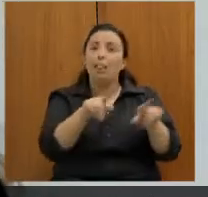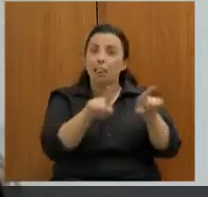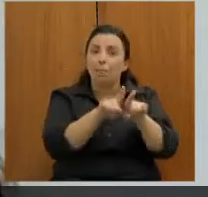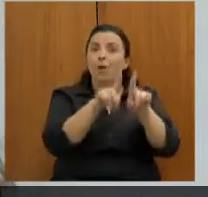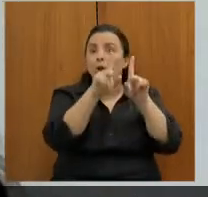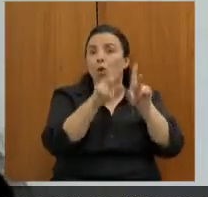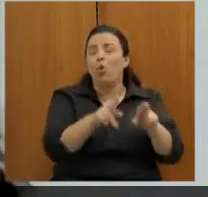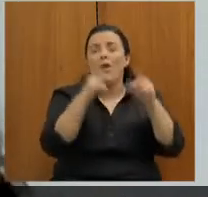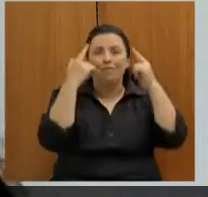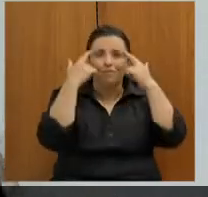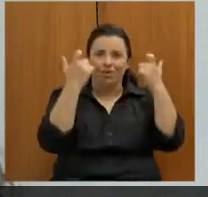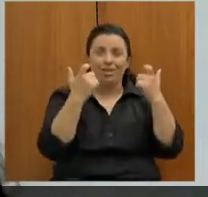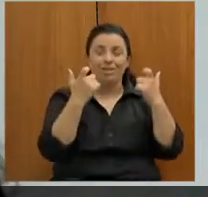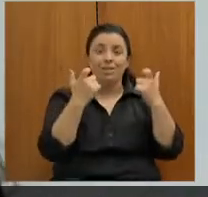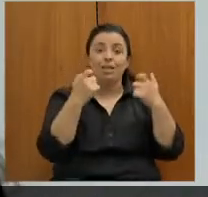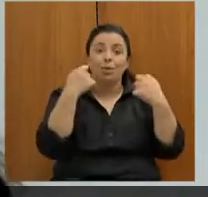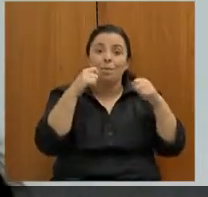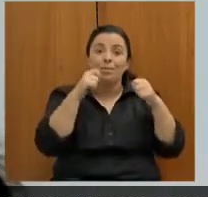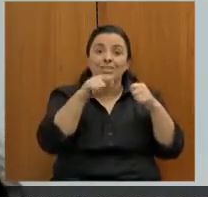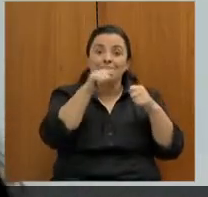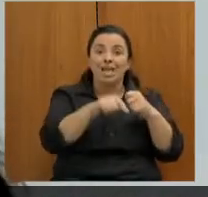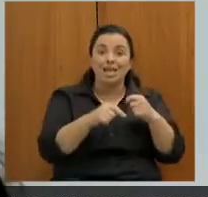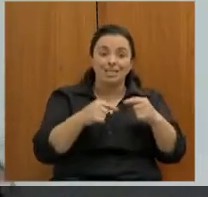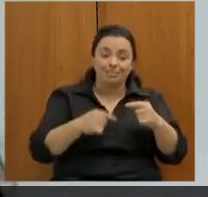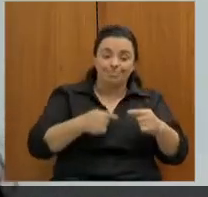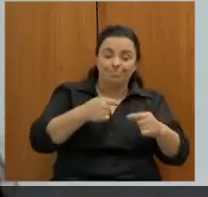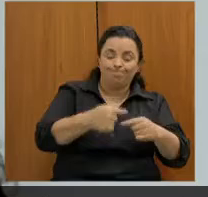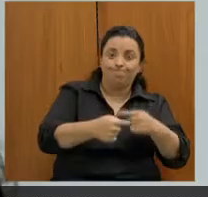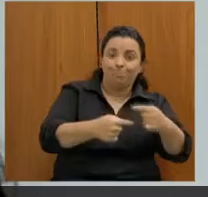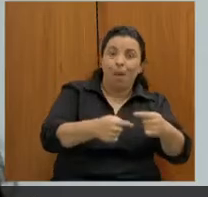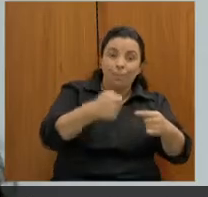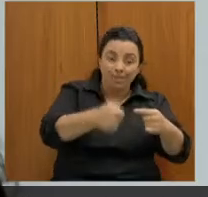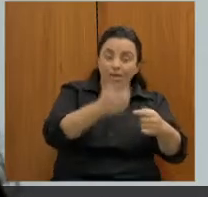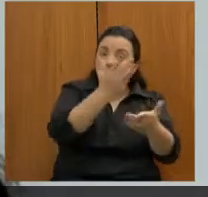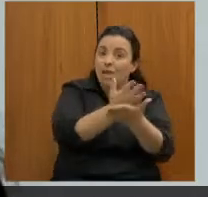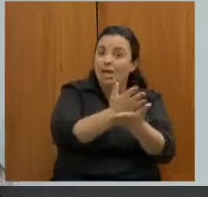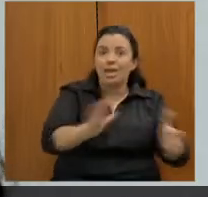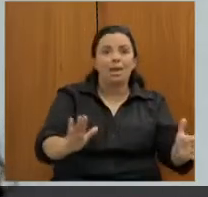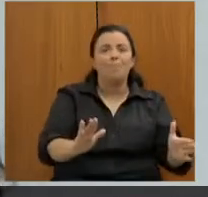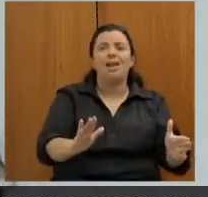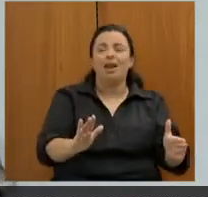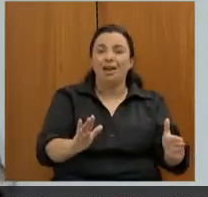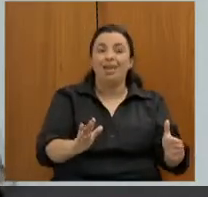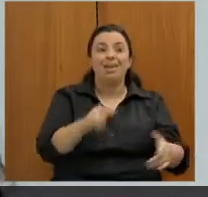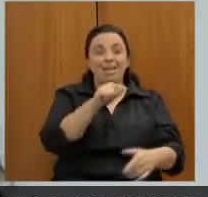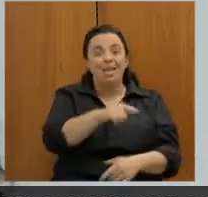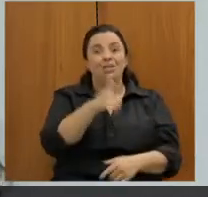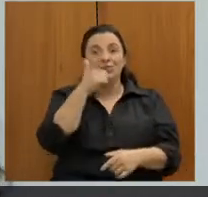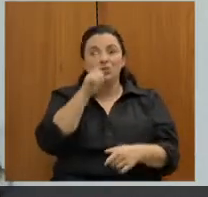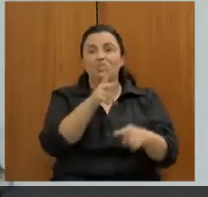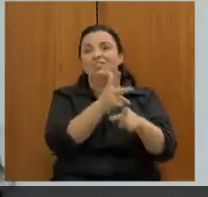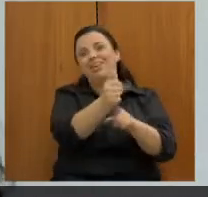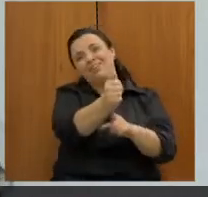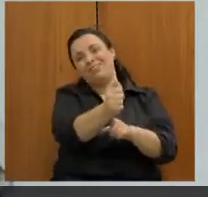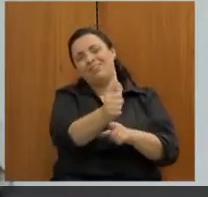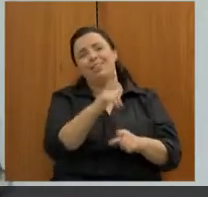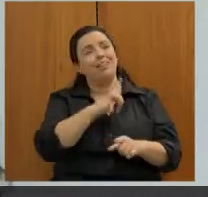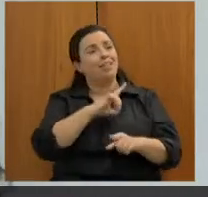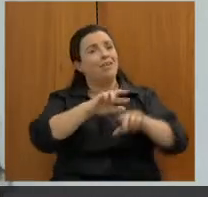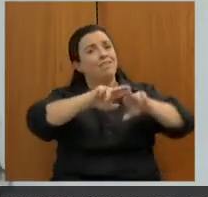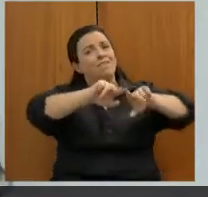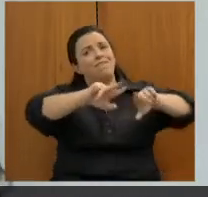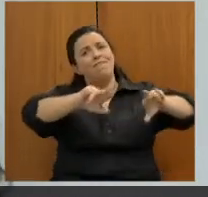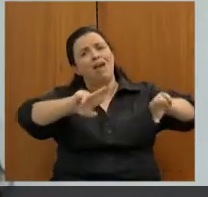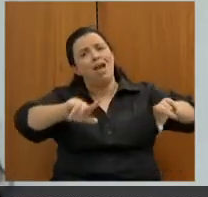padrão de criação ele na base familiar né E eles conseguem eu tenho vários relatos assim